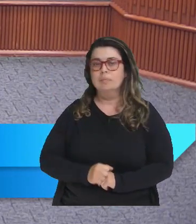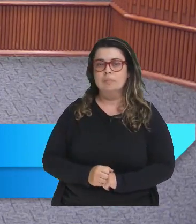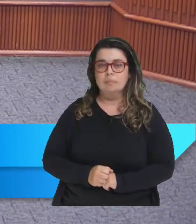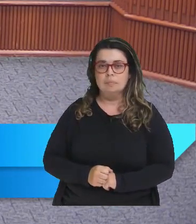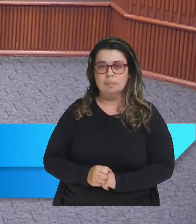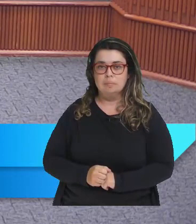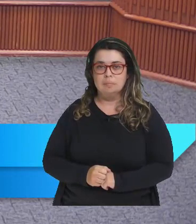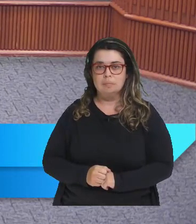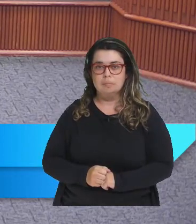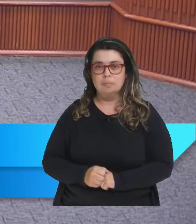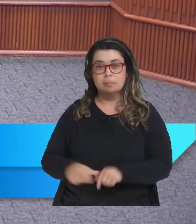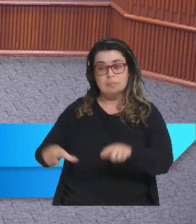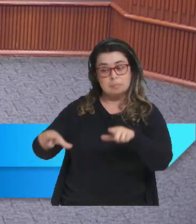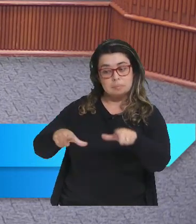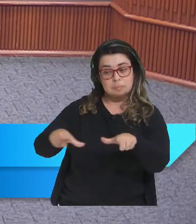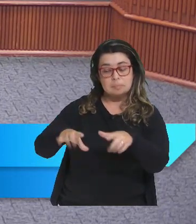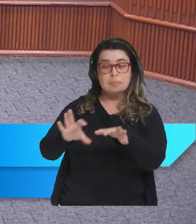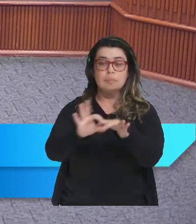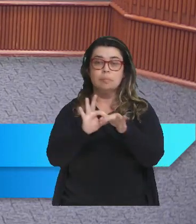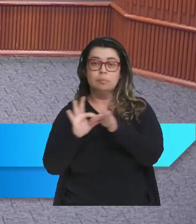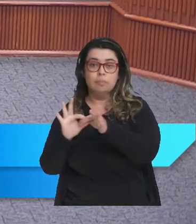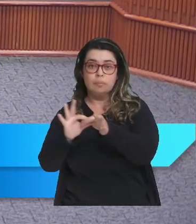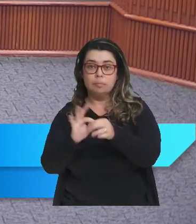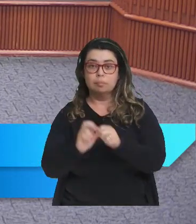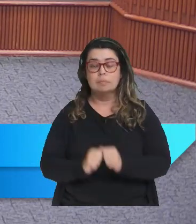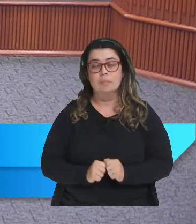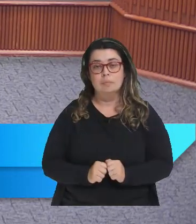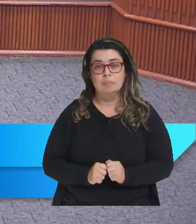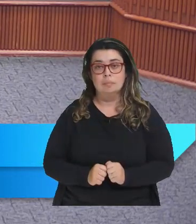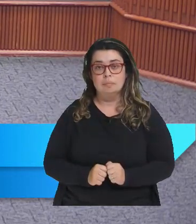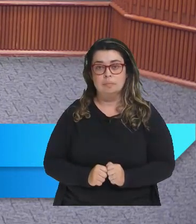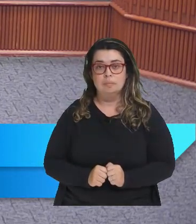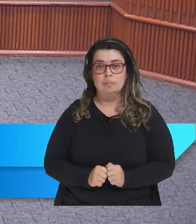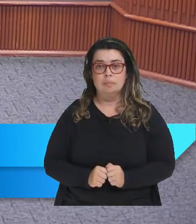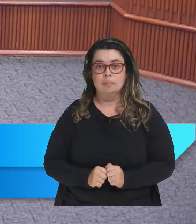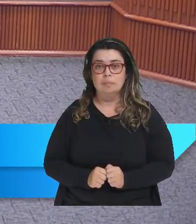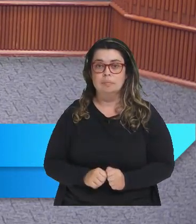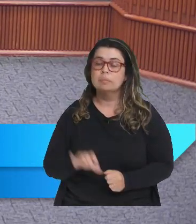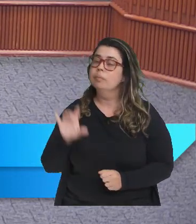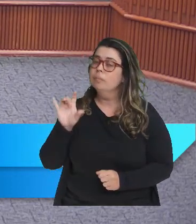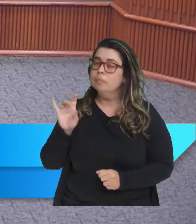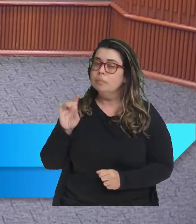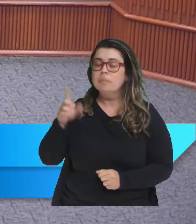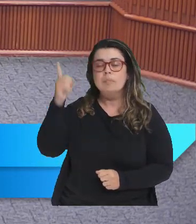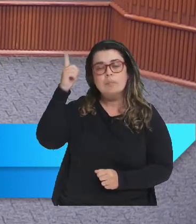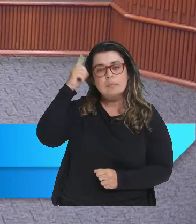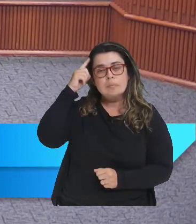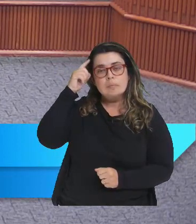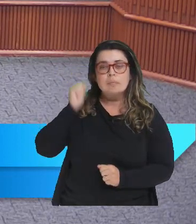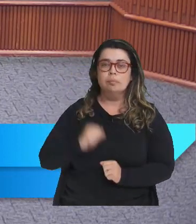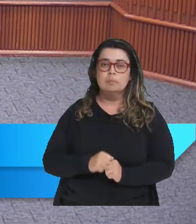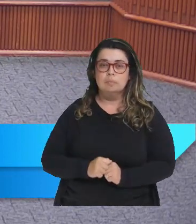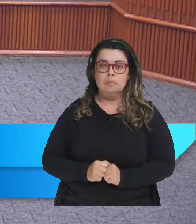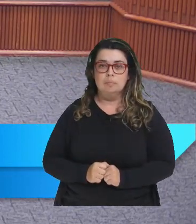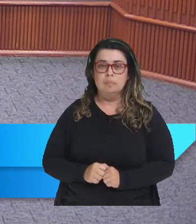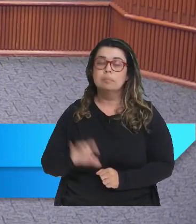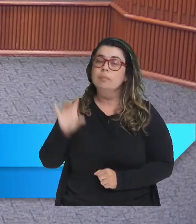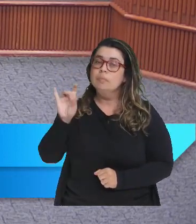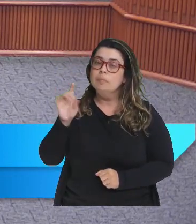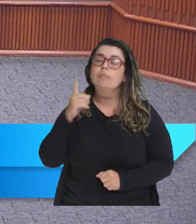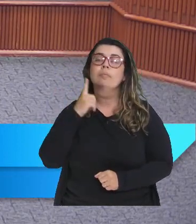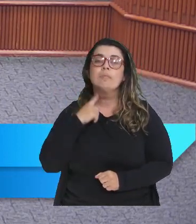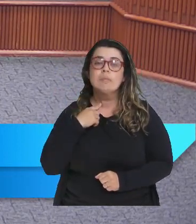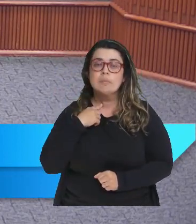juntos com um só coração, uma só mente e um só propósito.